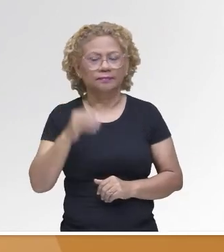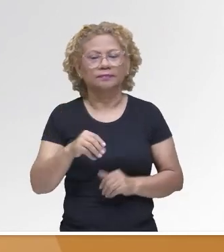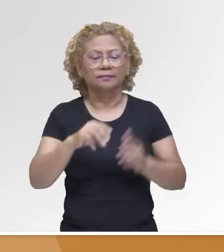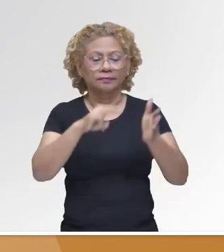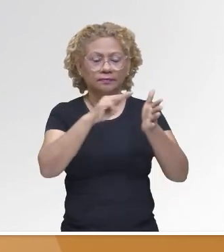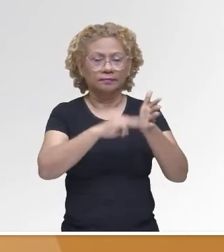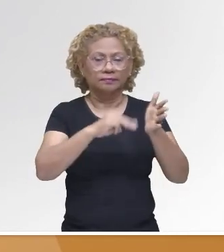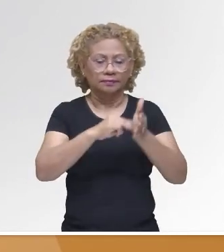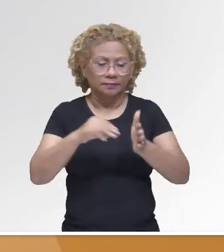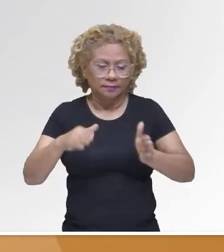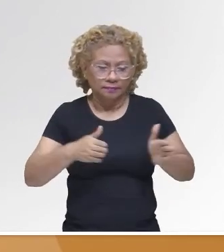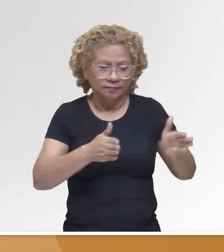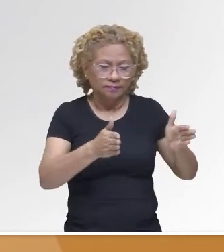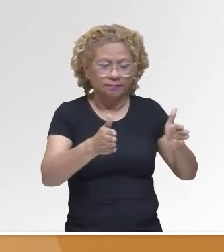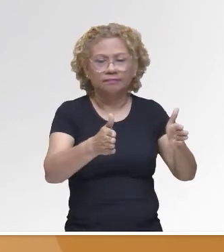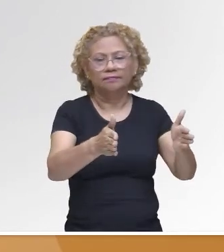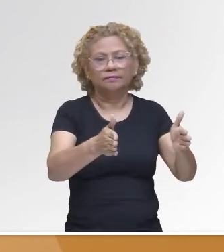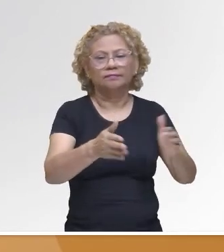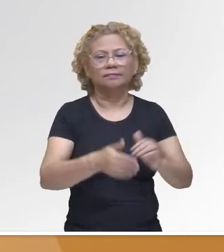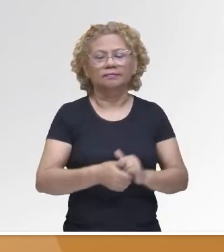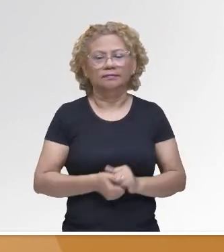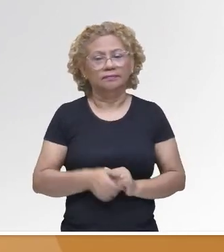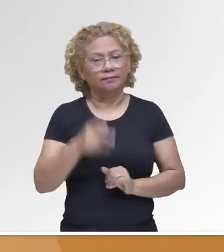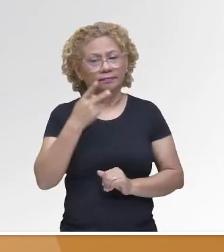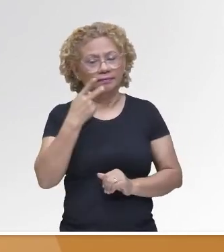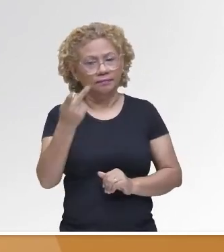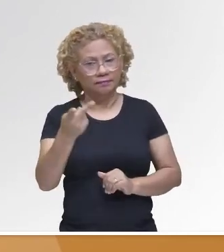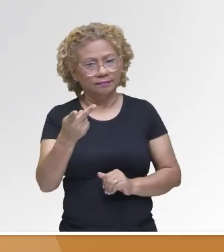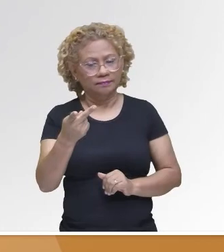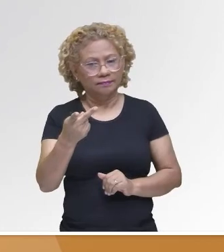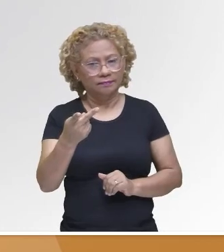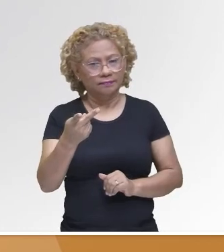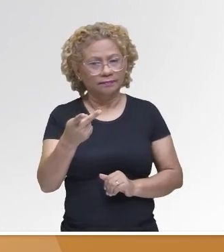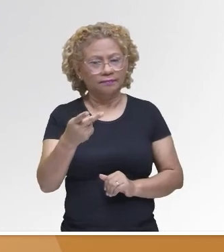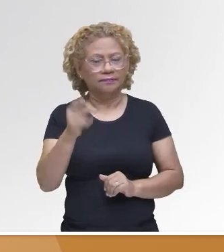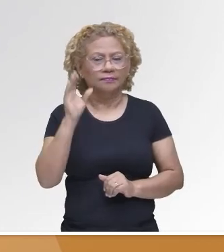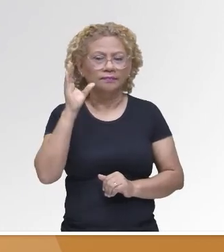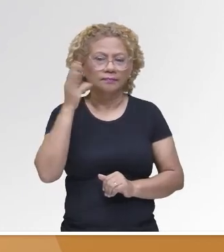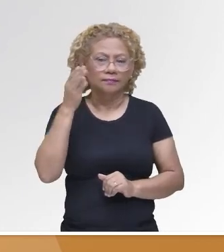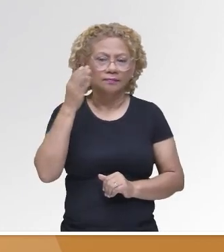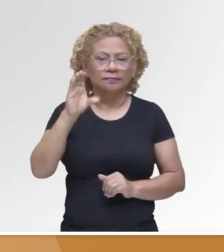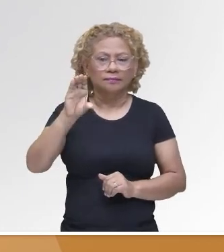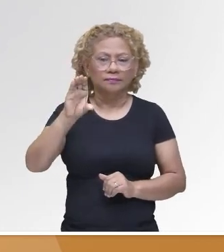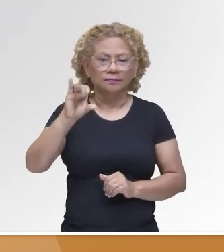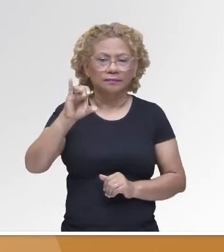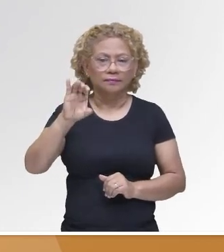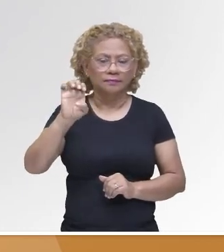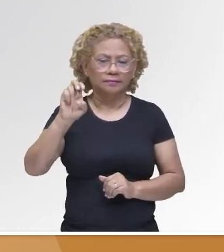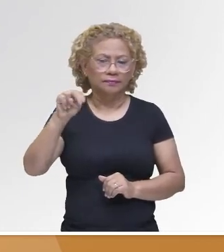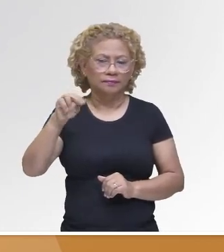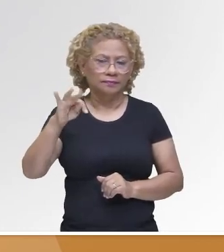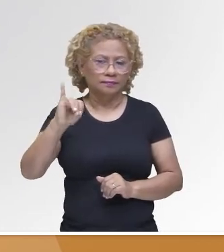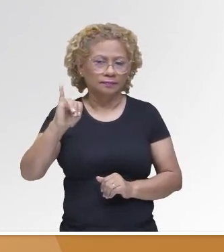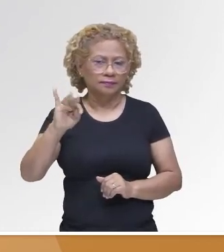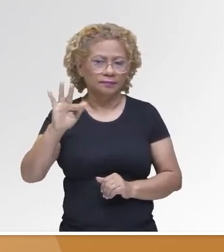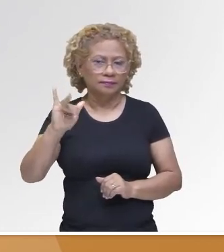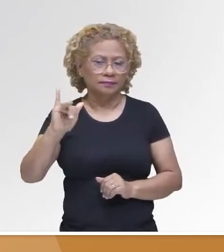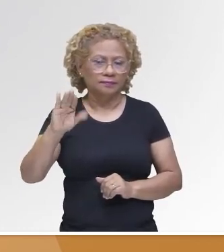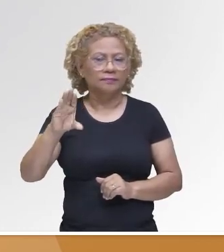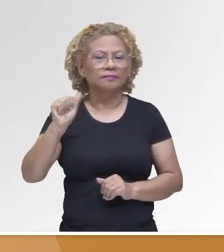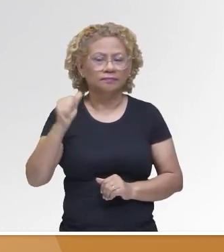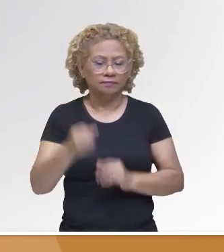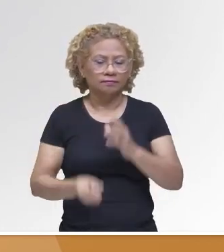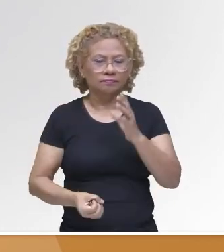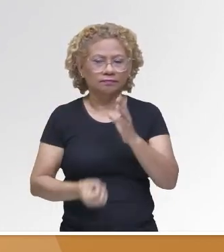é esse caminho, né? Que nós chamamos de método científico e que foi então estudada, né, e criada,